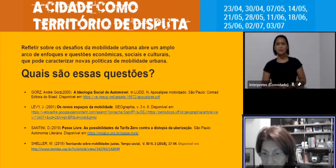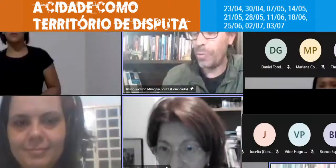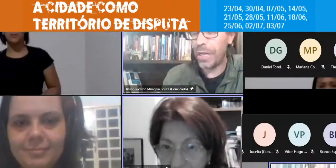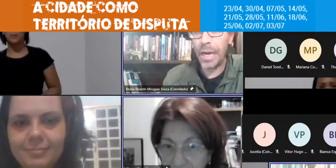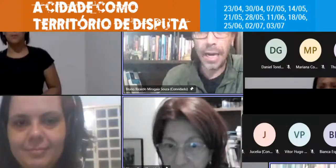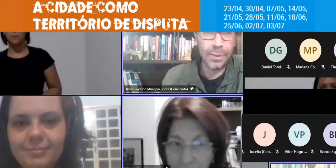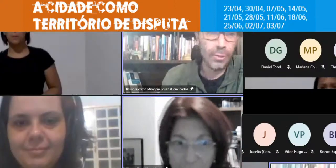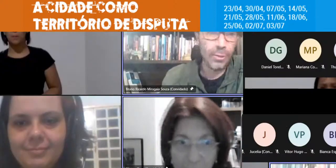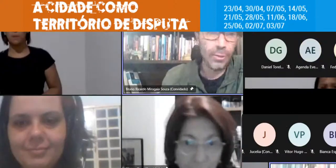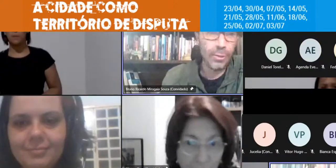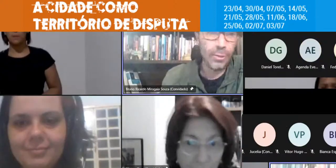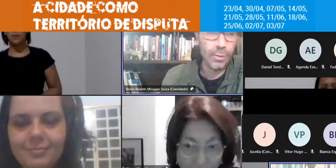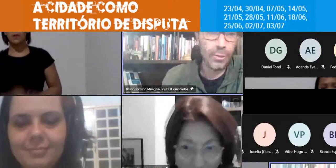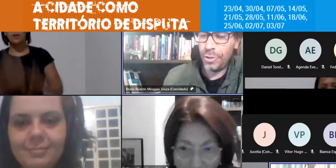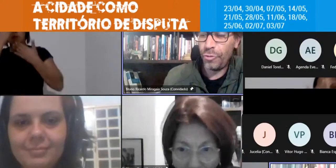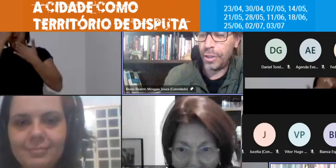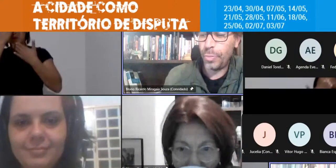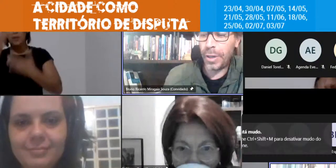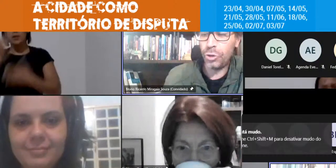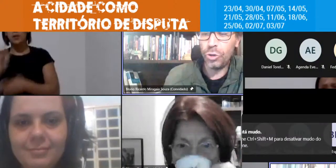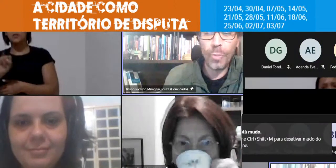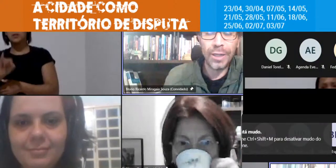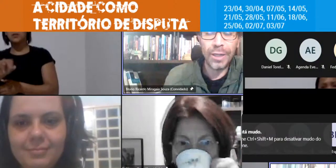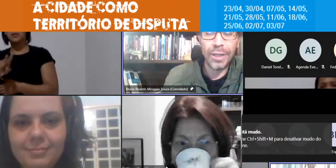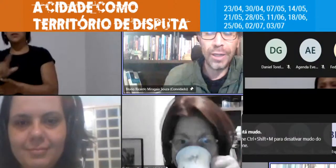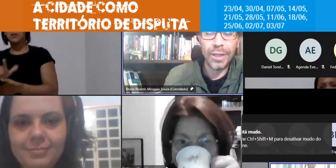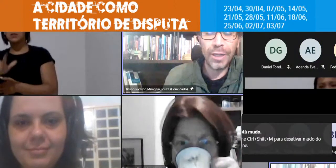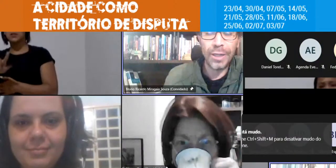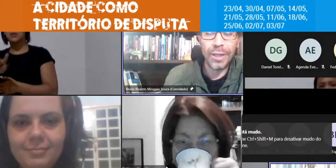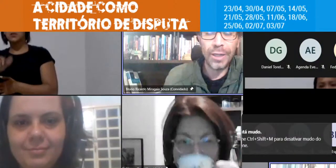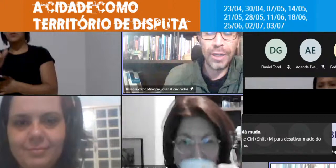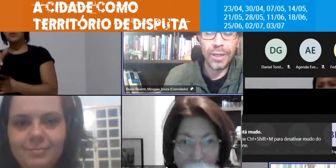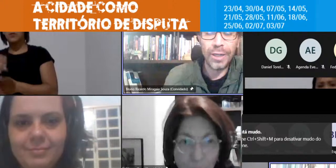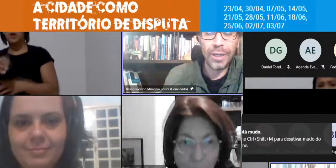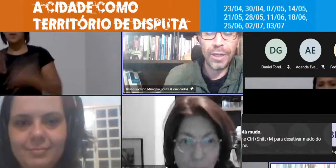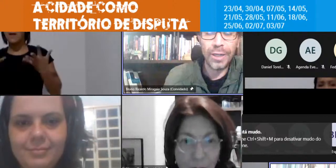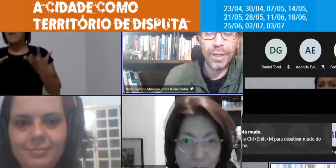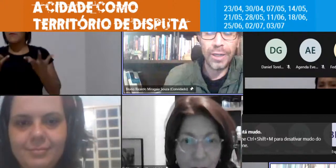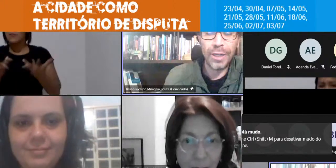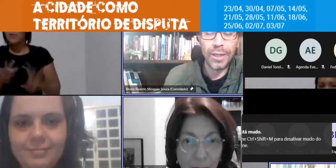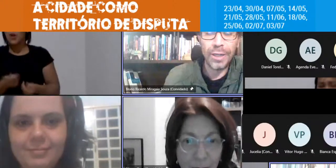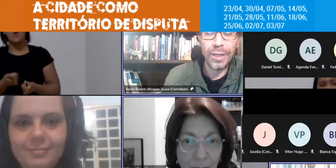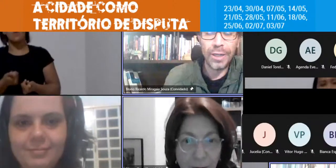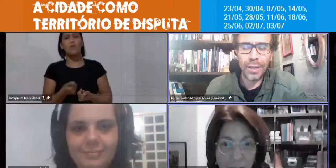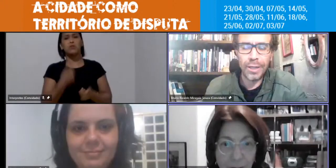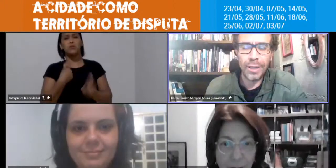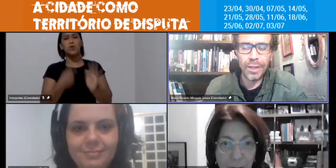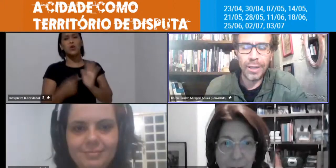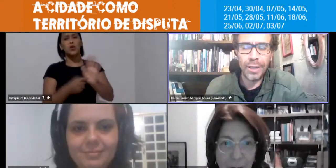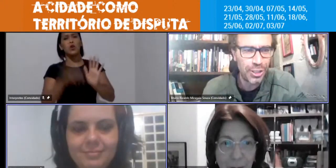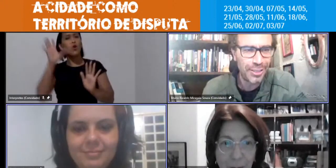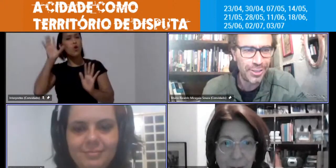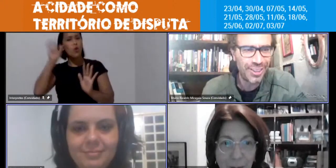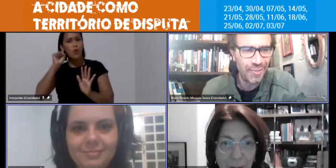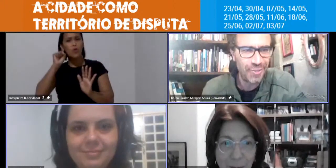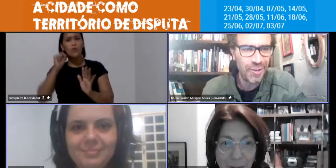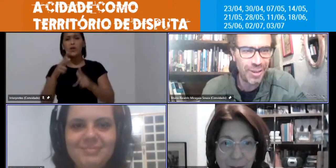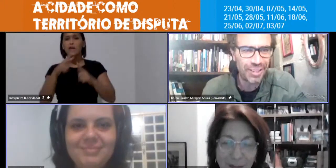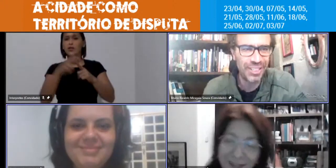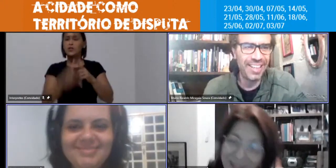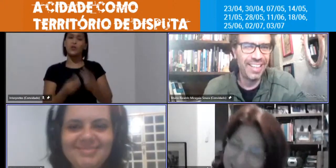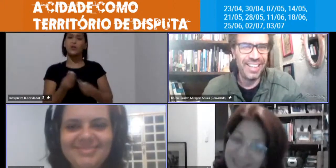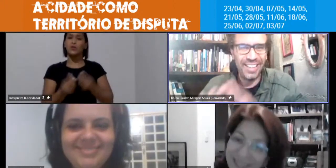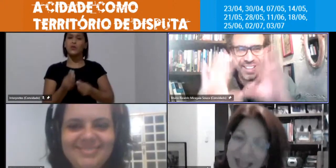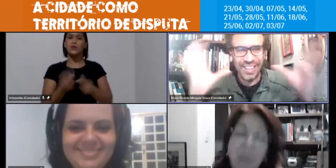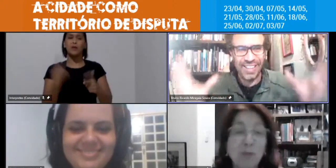Silvana obrigado de fato passou mas foi um prazer imenso ouvir não dava para cortar de jeito nenhum